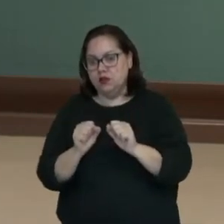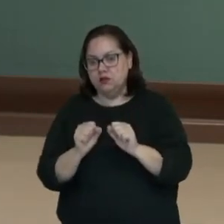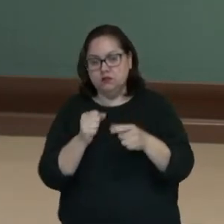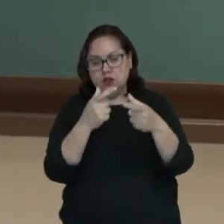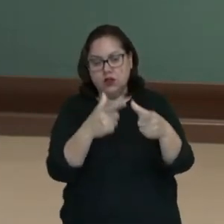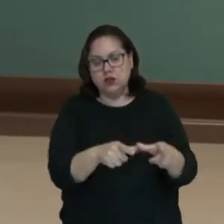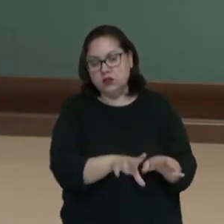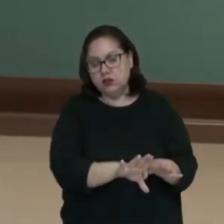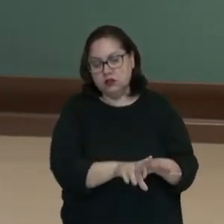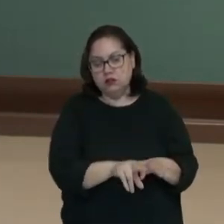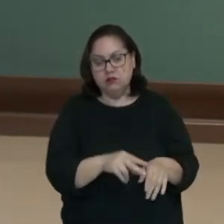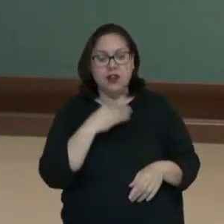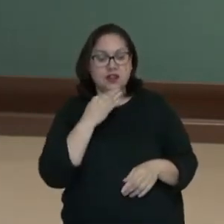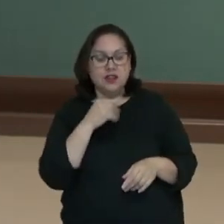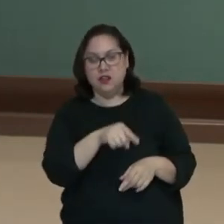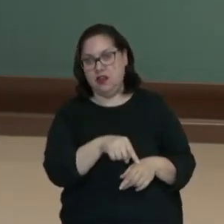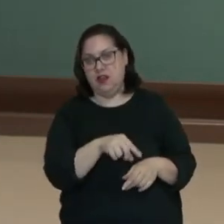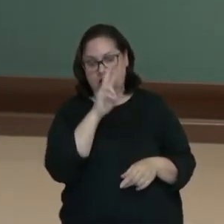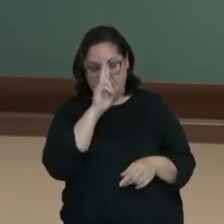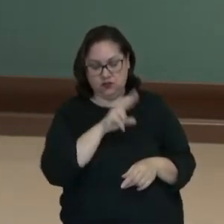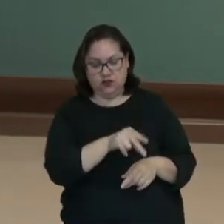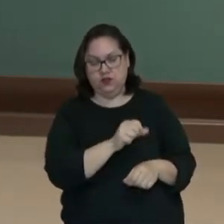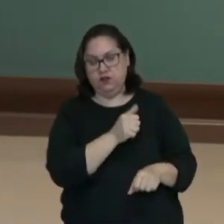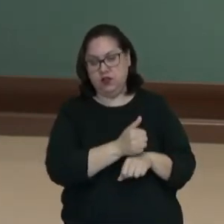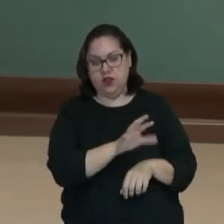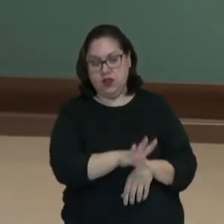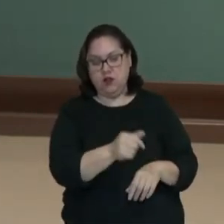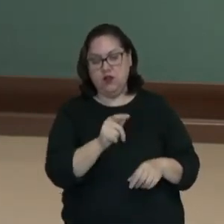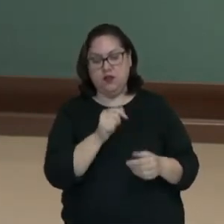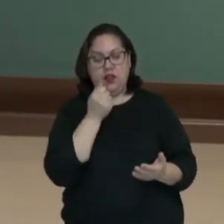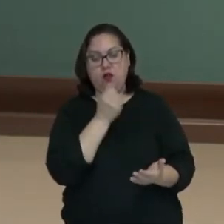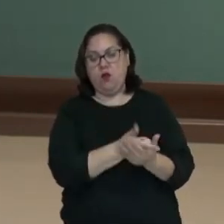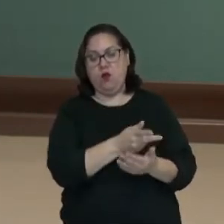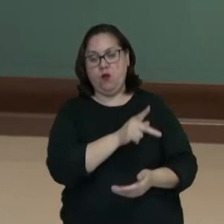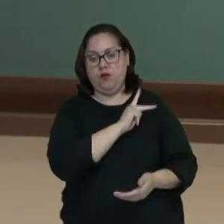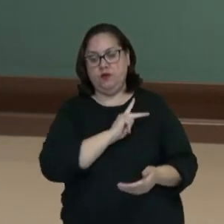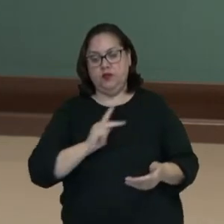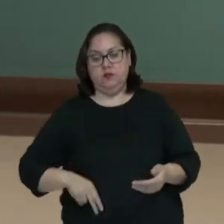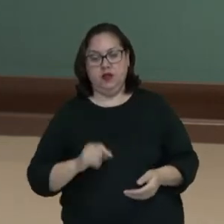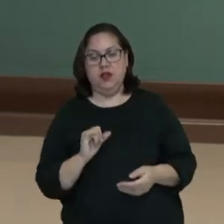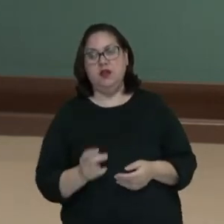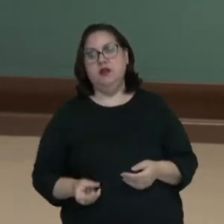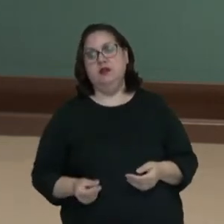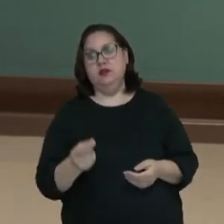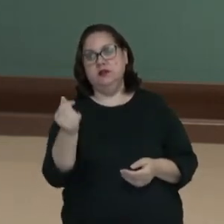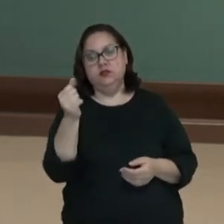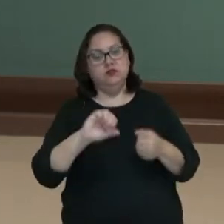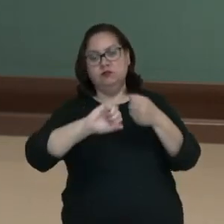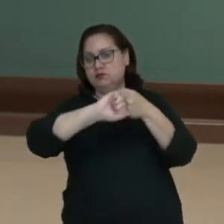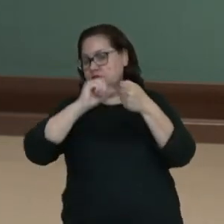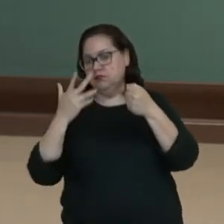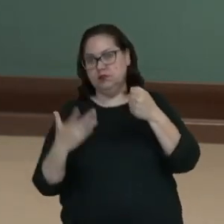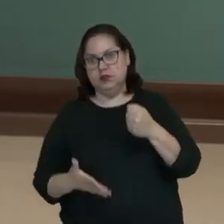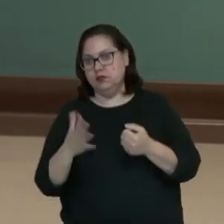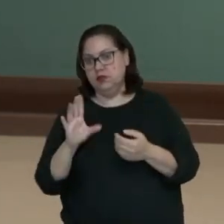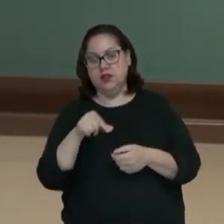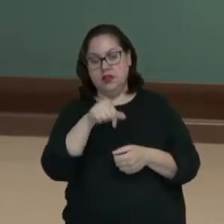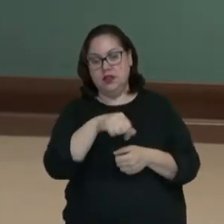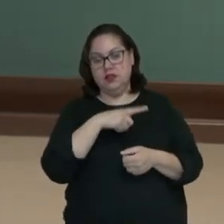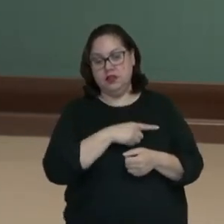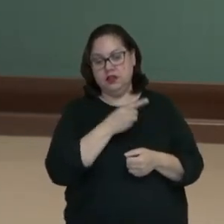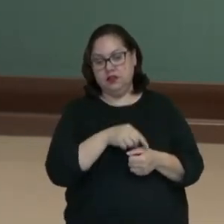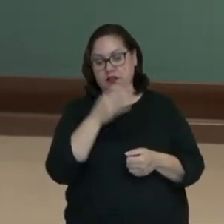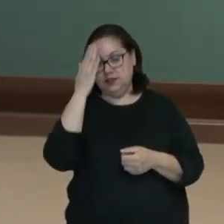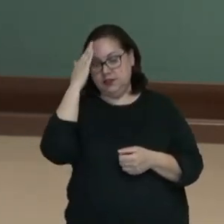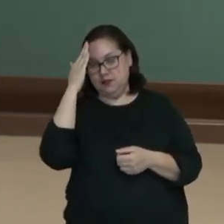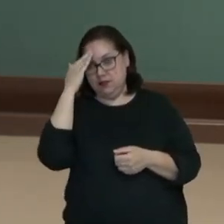não é um lugar de ninguém. Ninguém compra um cargo de presidente e fica lá para sempre, isso não é democrático, né? Quem está lá tem que